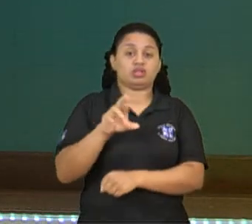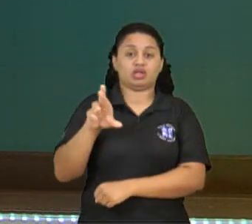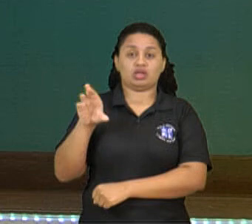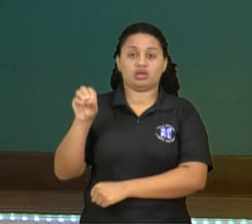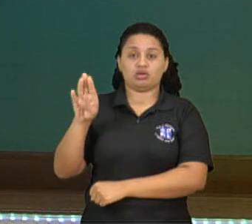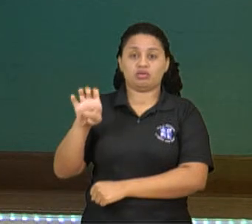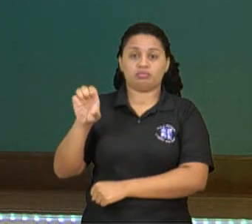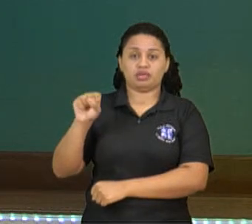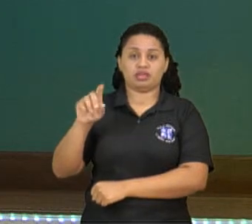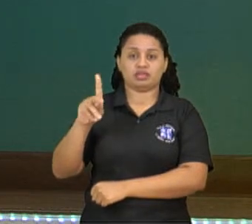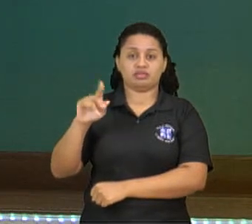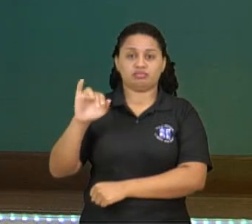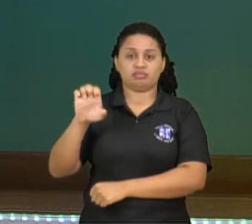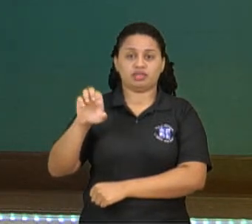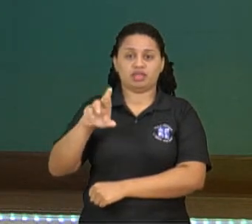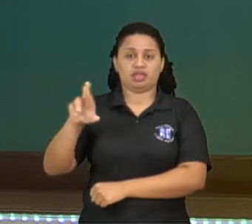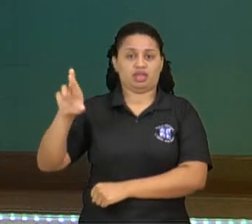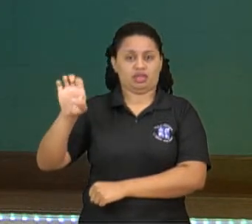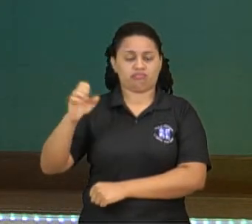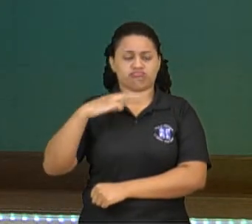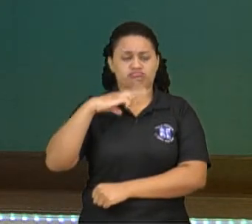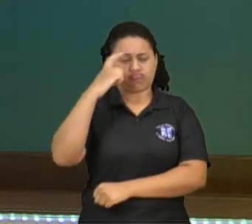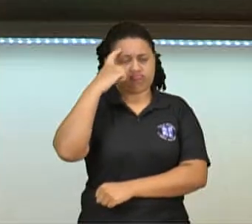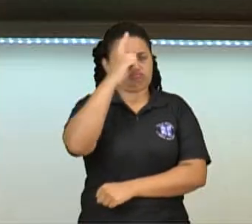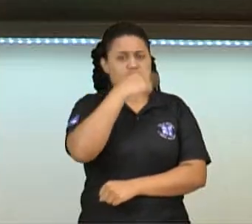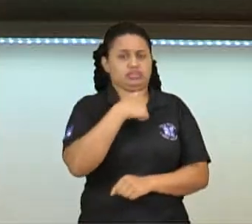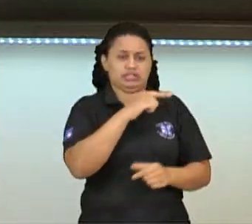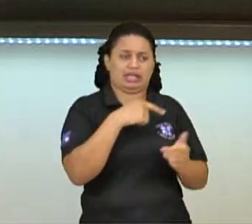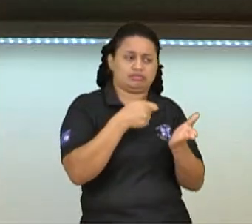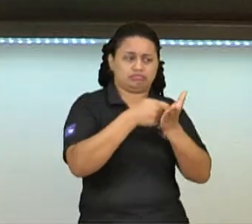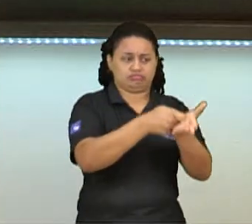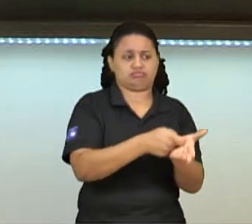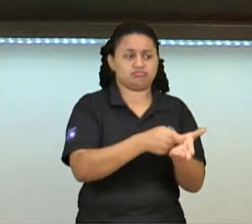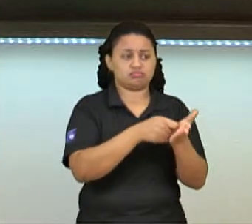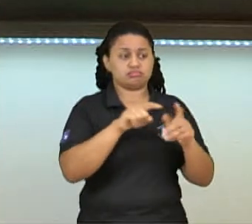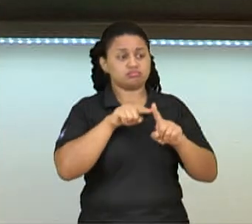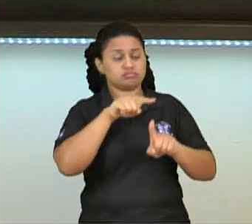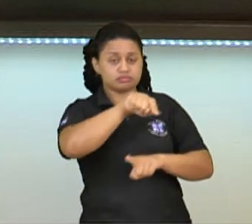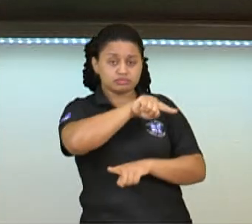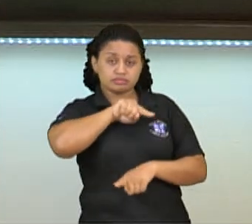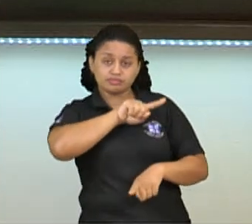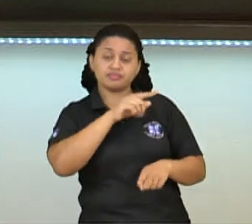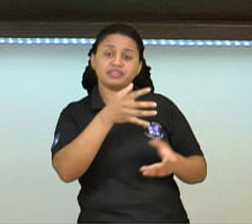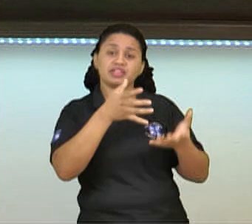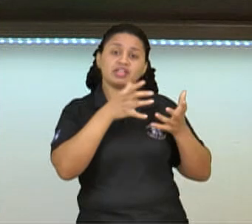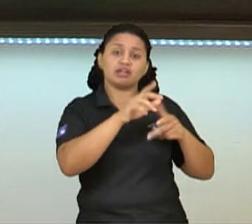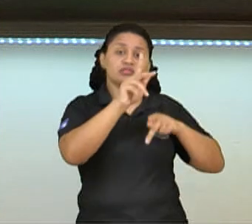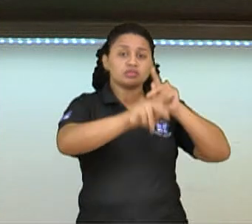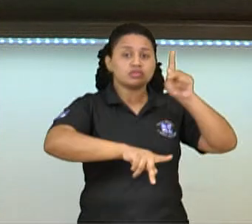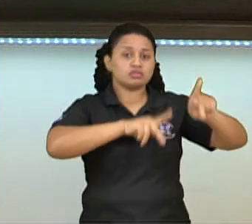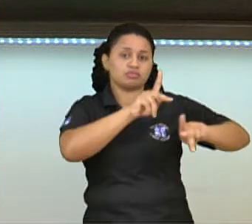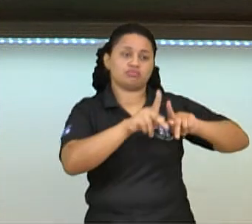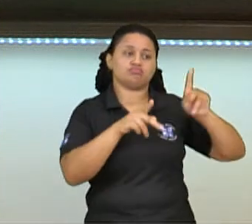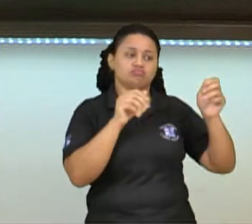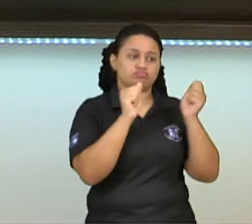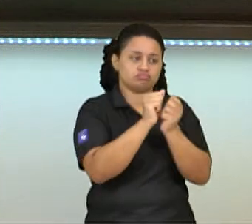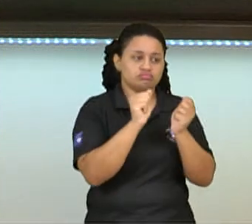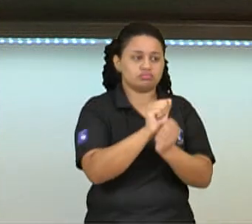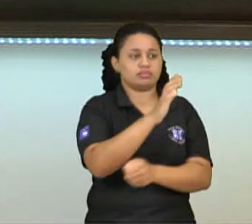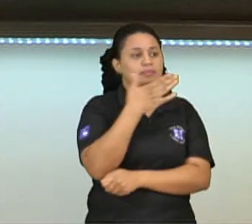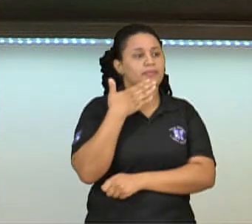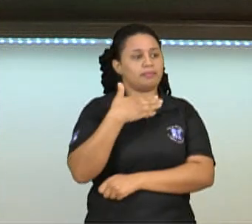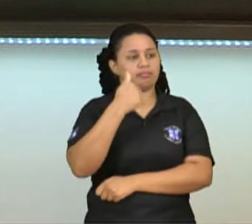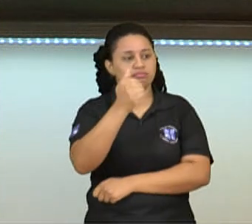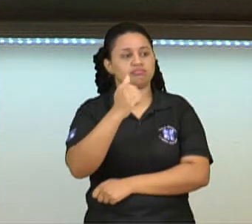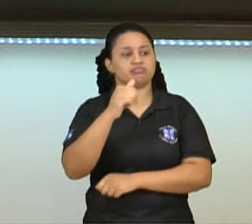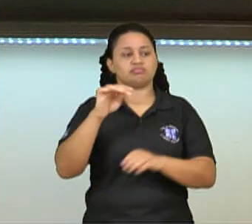algumas ideias um tanto quanto radicais, mas eles exigiam realmente a participação do povo, as melhorias e os